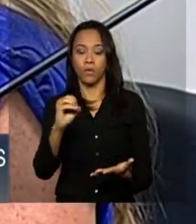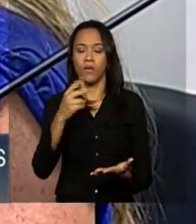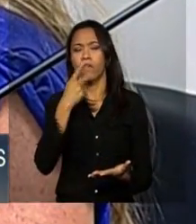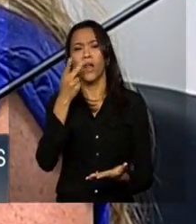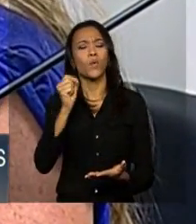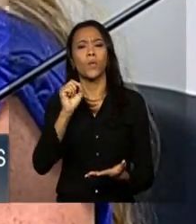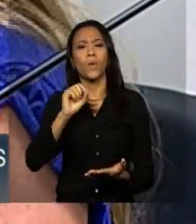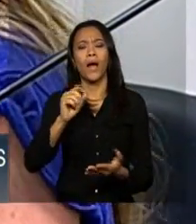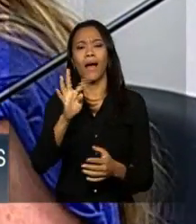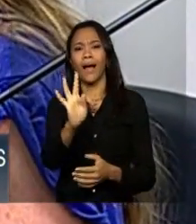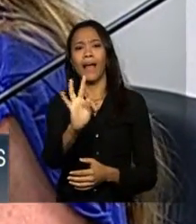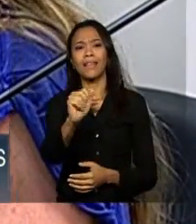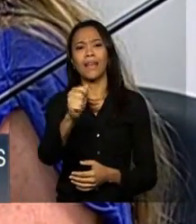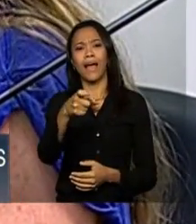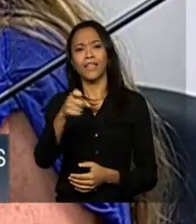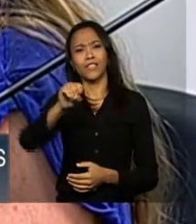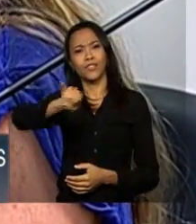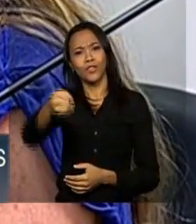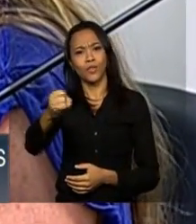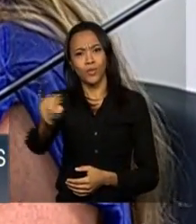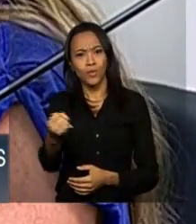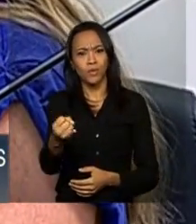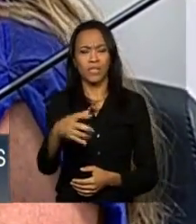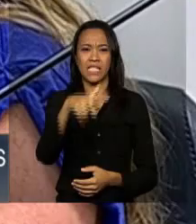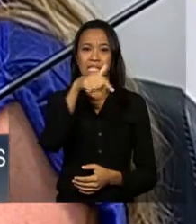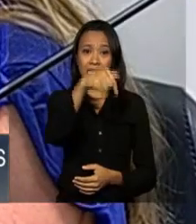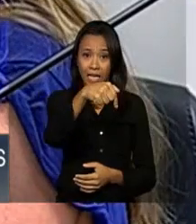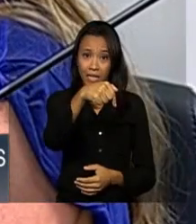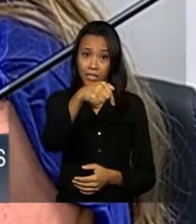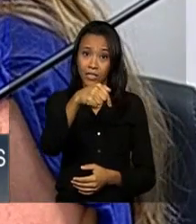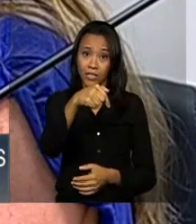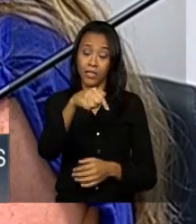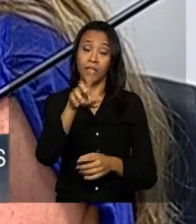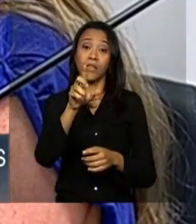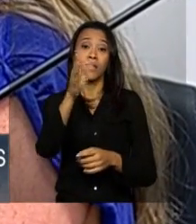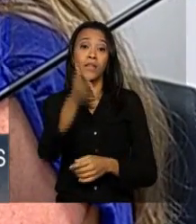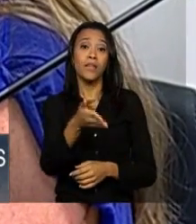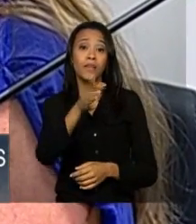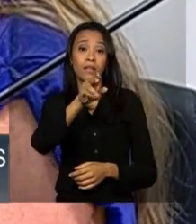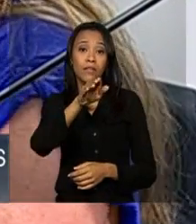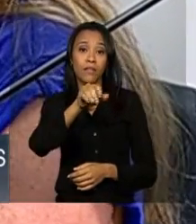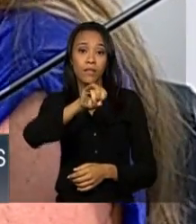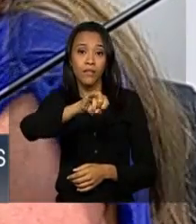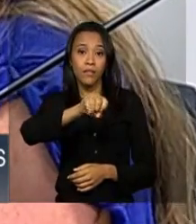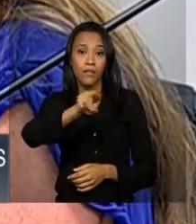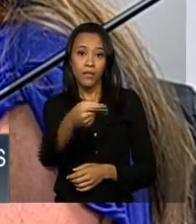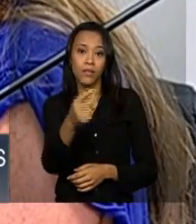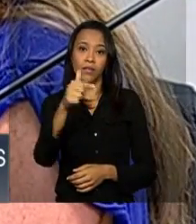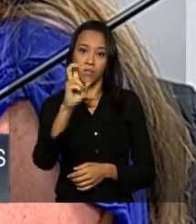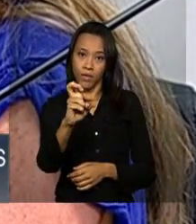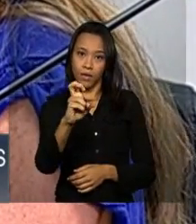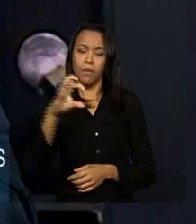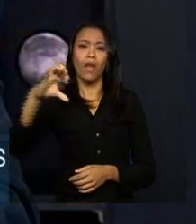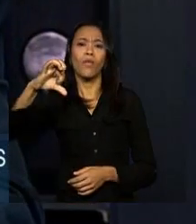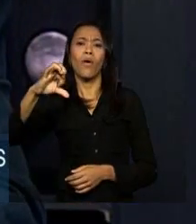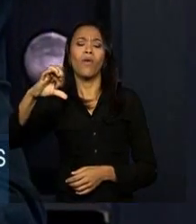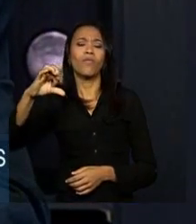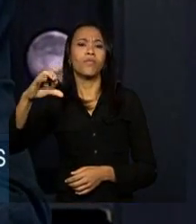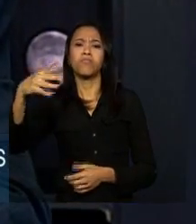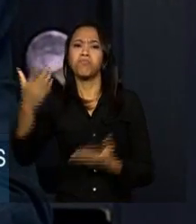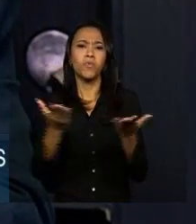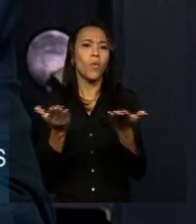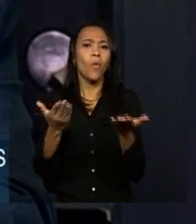de juro de 7,5 a 99% essas taxas são atuais agora depois do a e quanto que eram antes